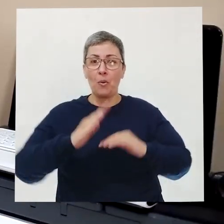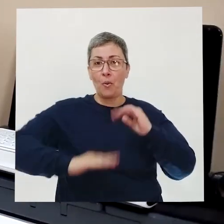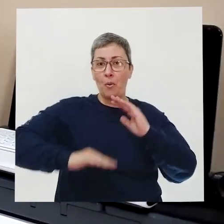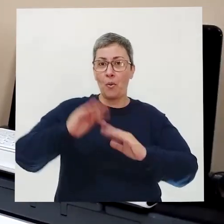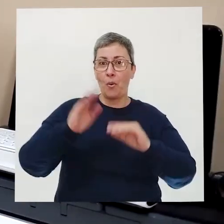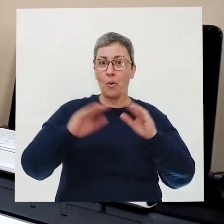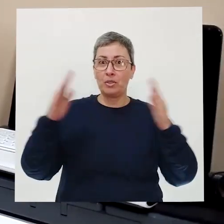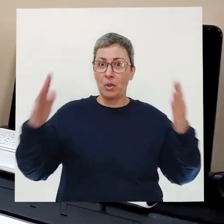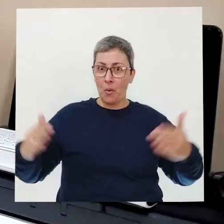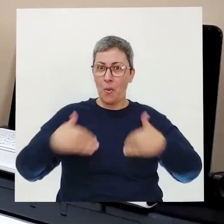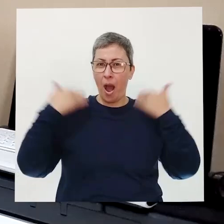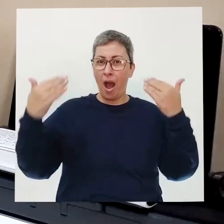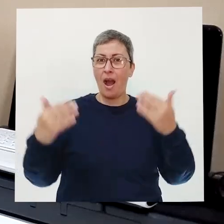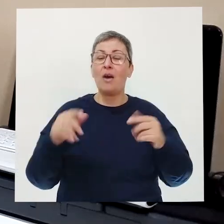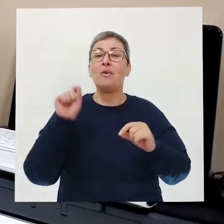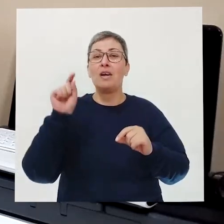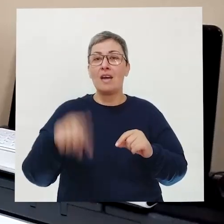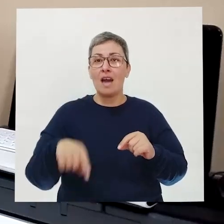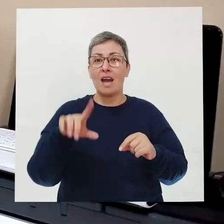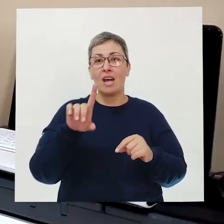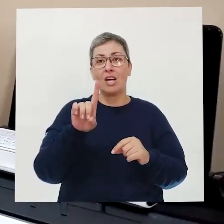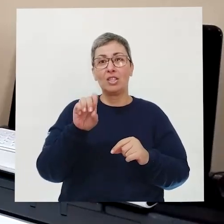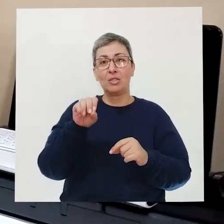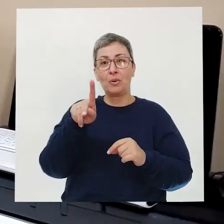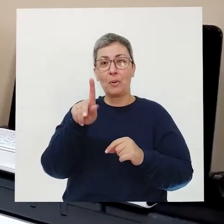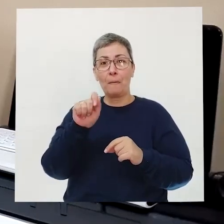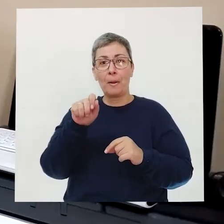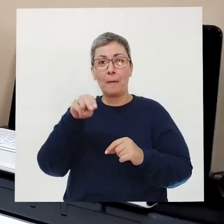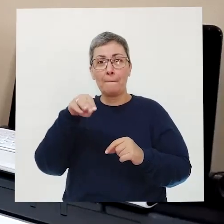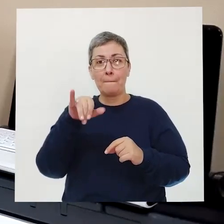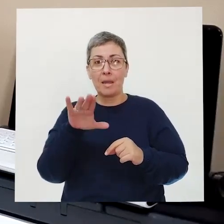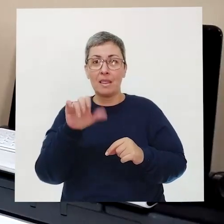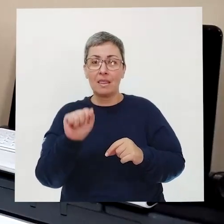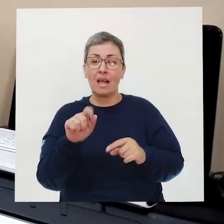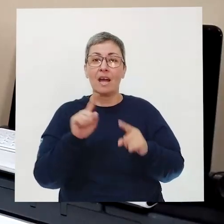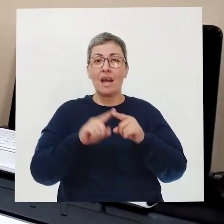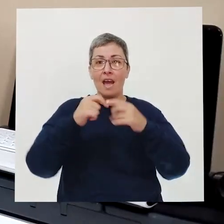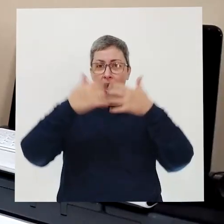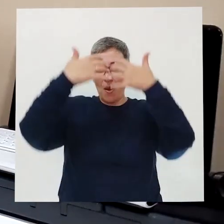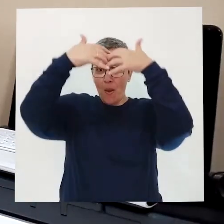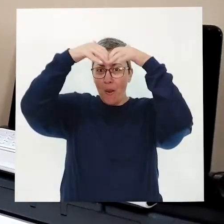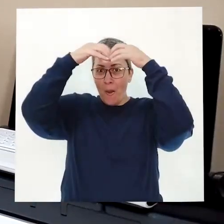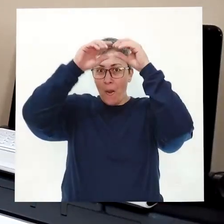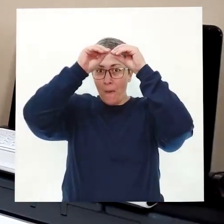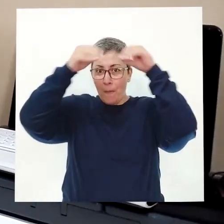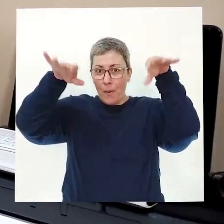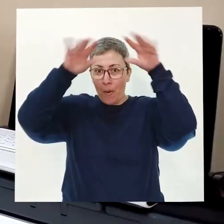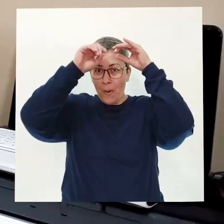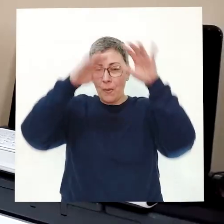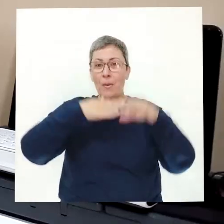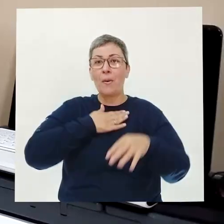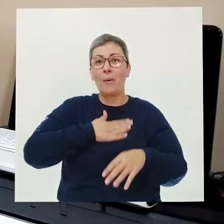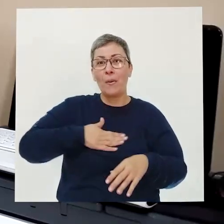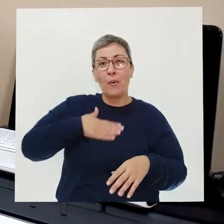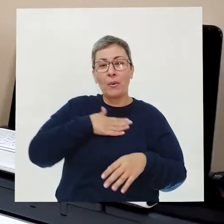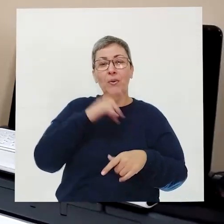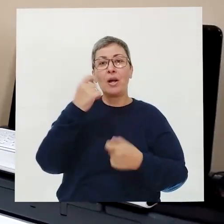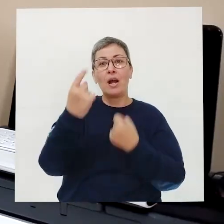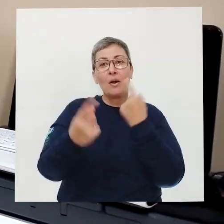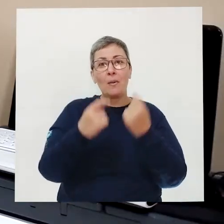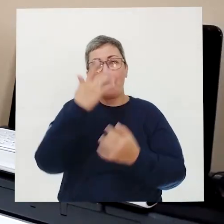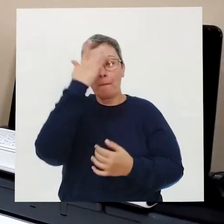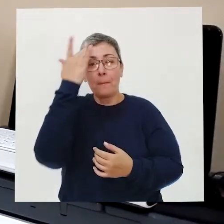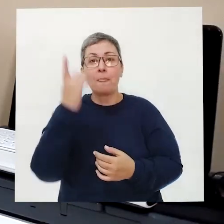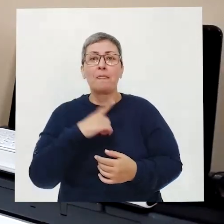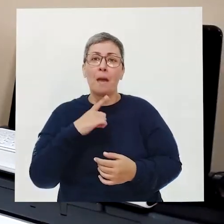atividades assustadoras é a dopamina, um dos neurotransmissores do prazer, e que algumas